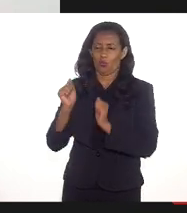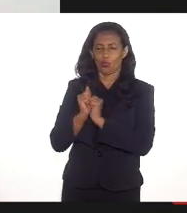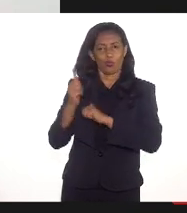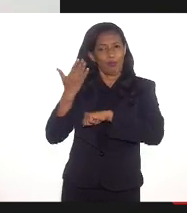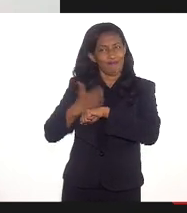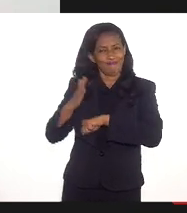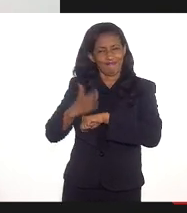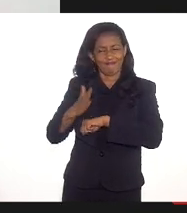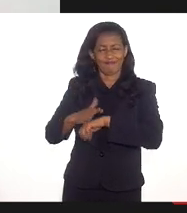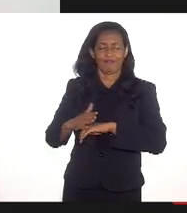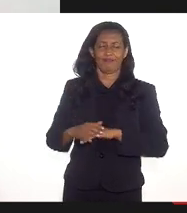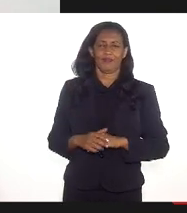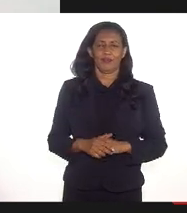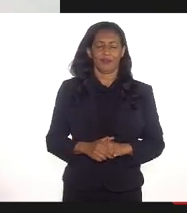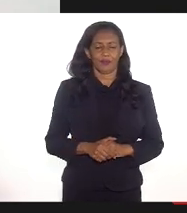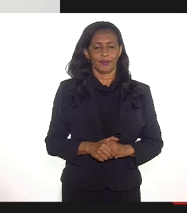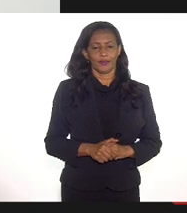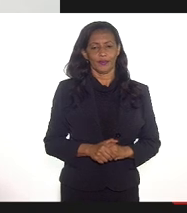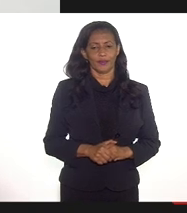prática.